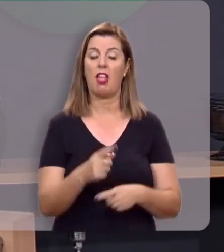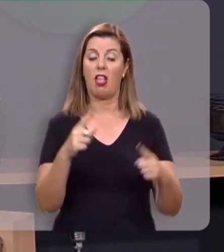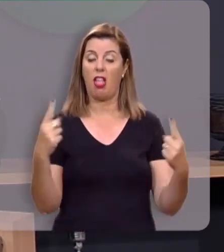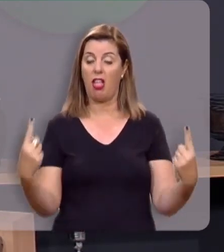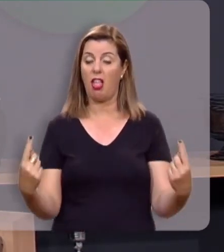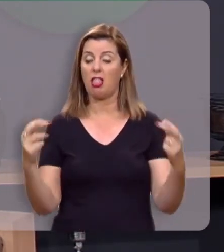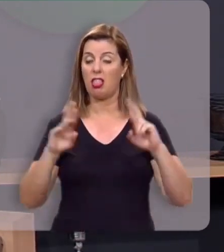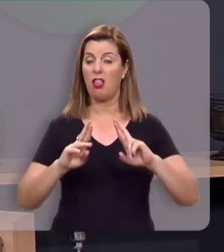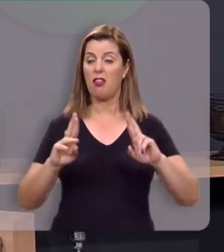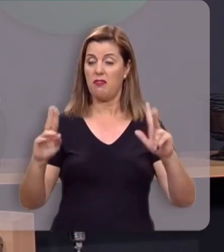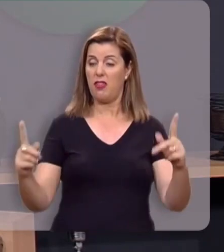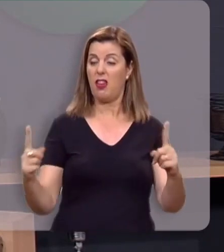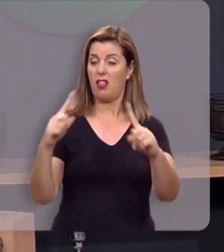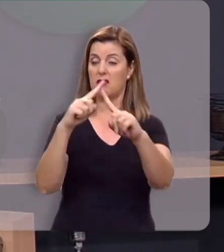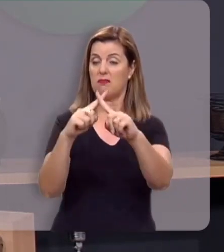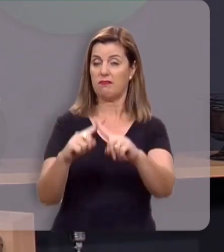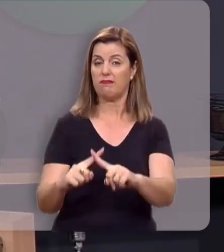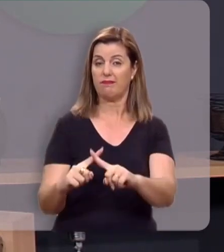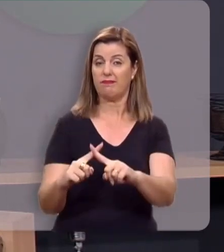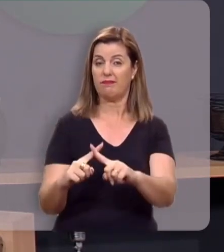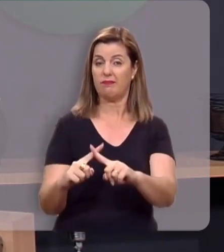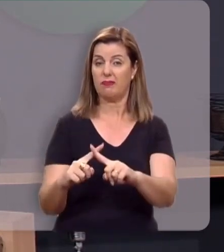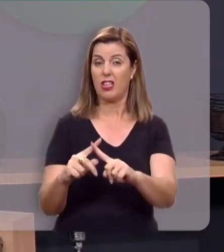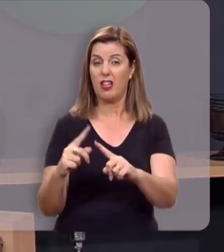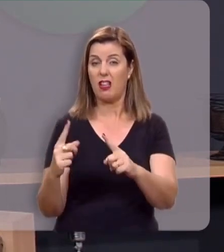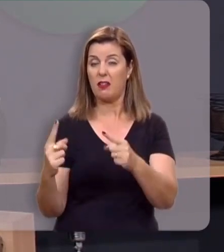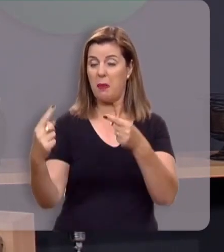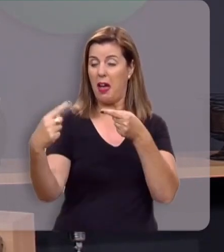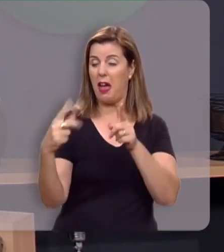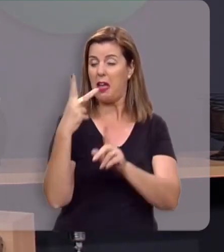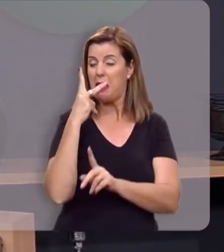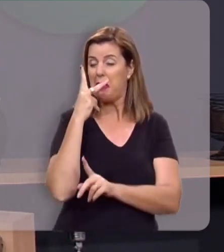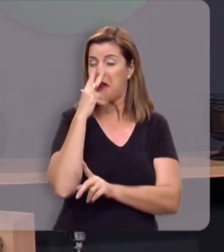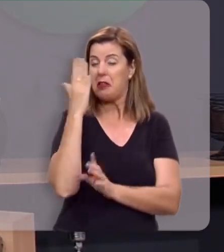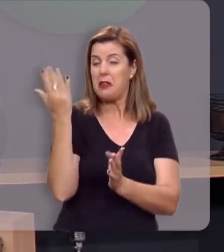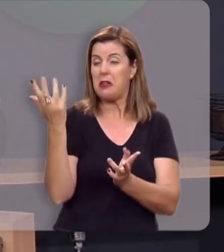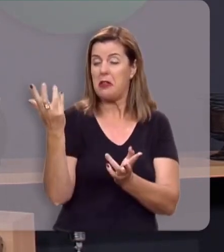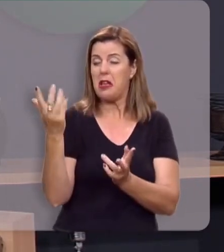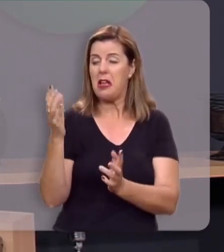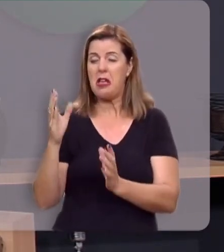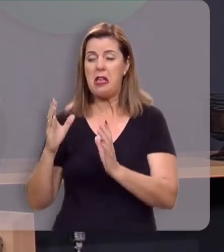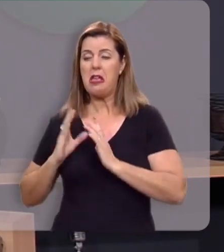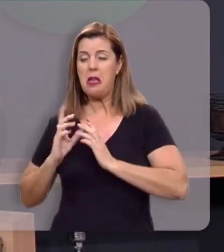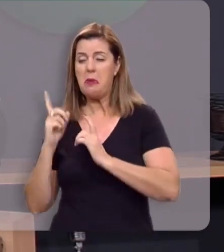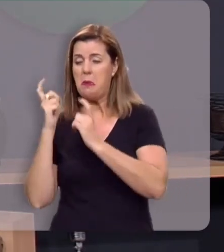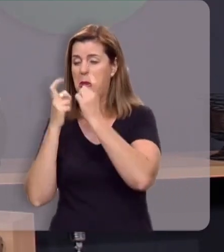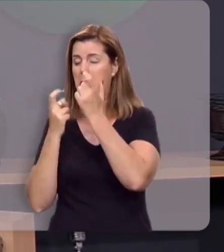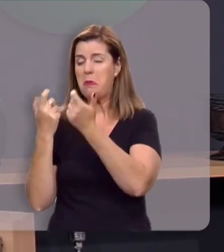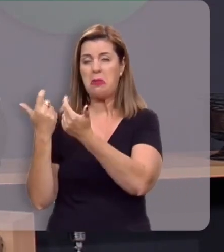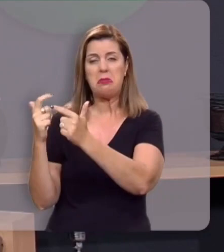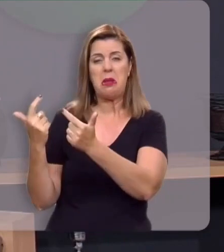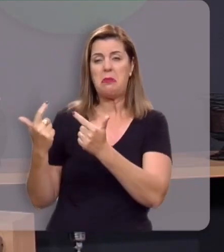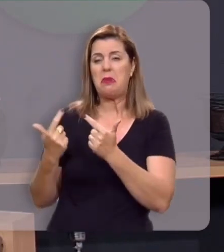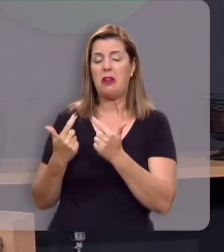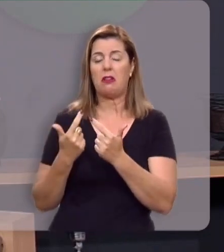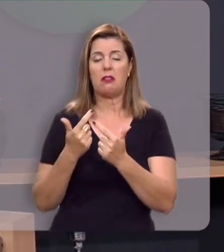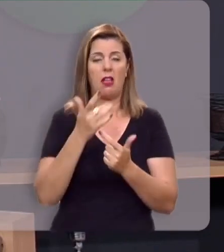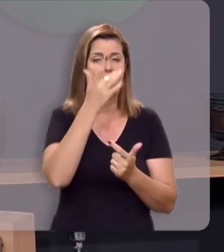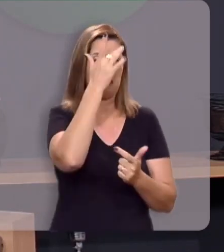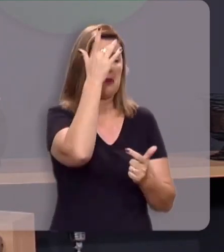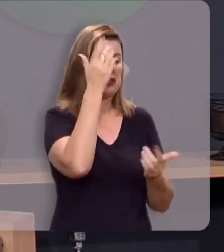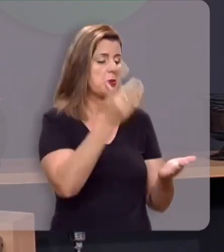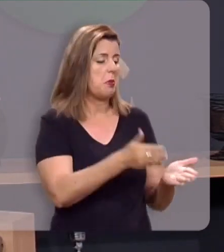nesta diferença e nesse contraste gritante, os ricos não se importam tantas vezes e